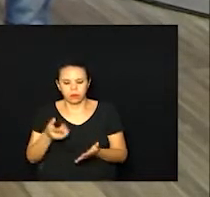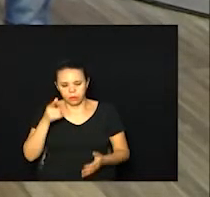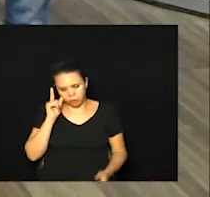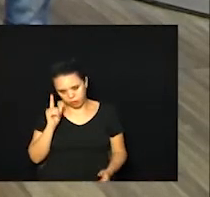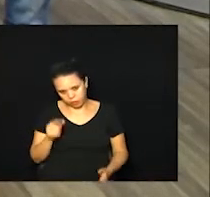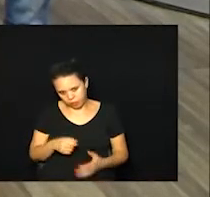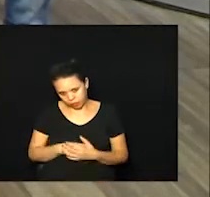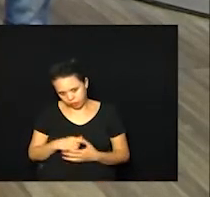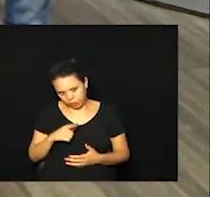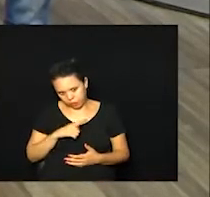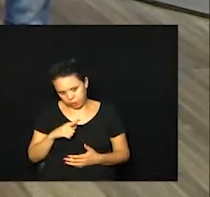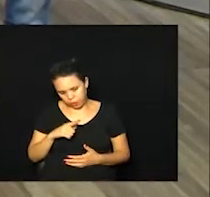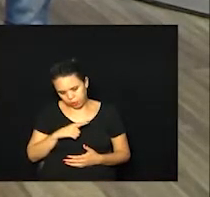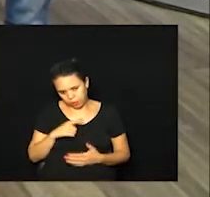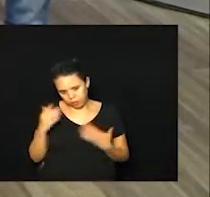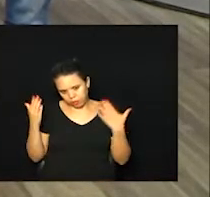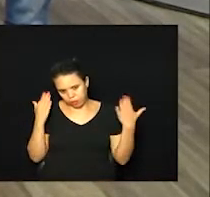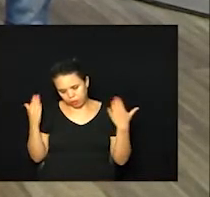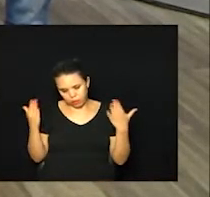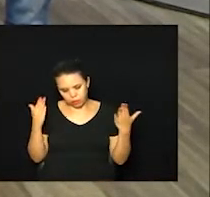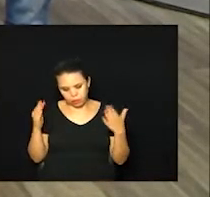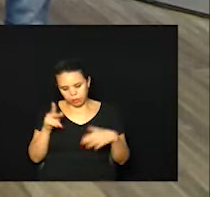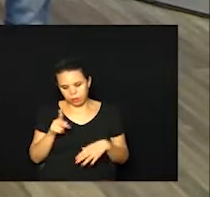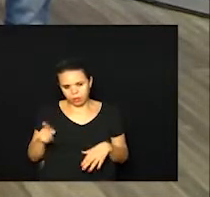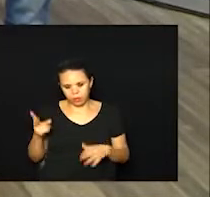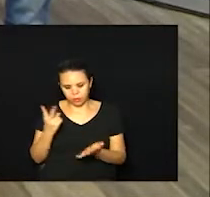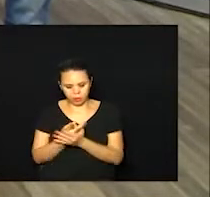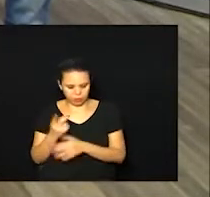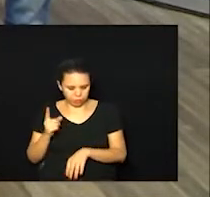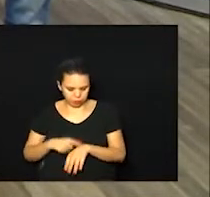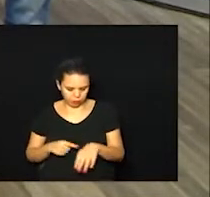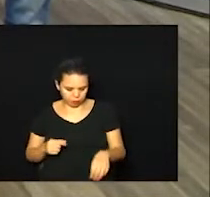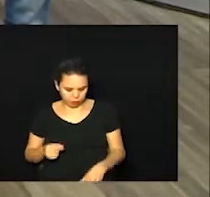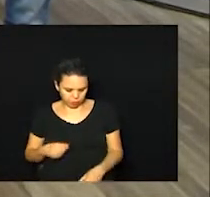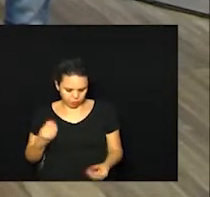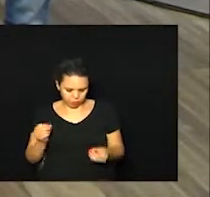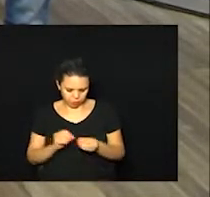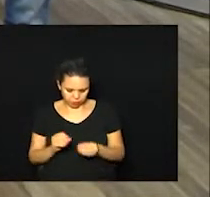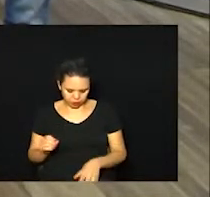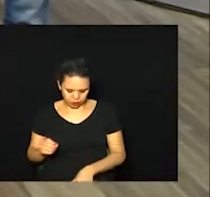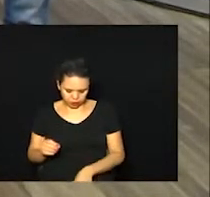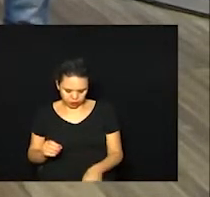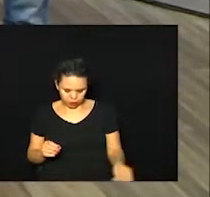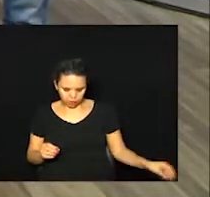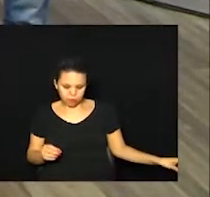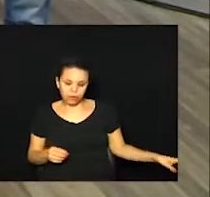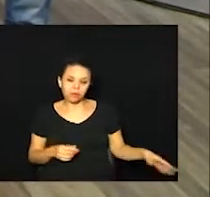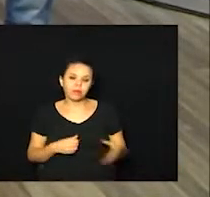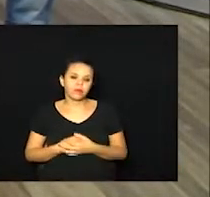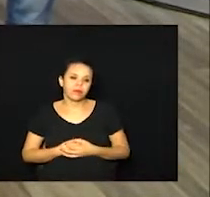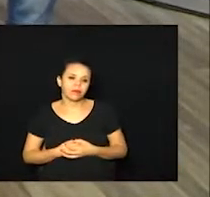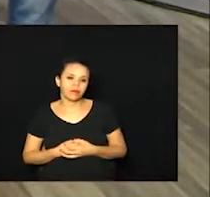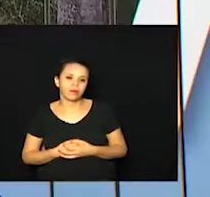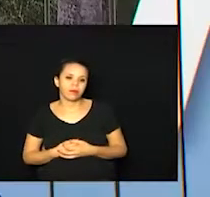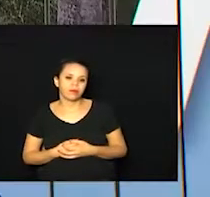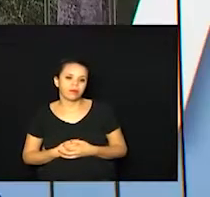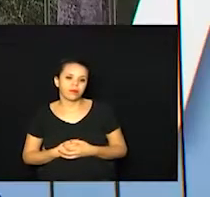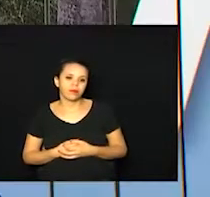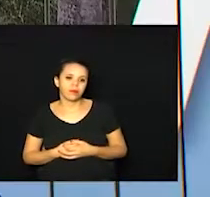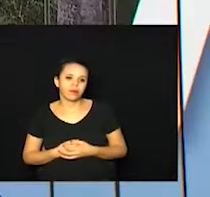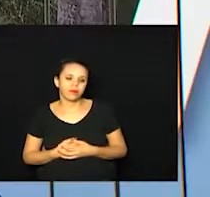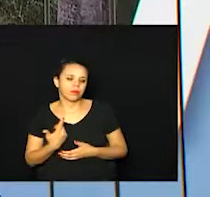ontem? Teremos que ser psicólogos e professores ao mesmo tempo. Como fazer? Eu não tenho muito